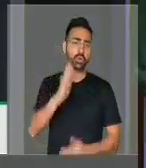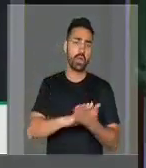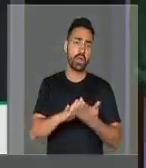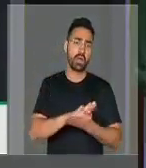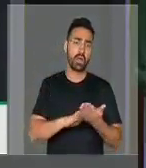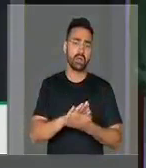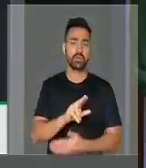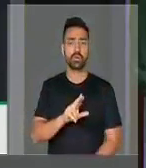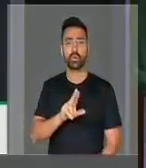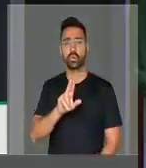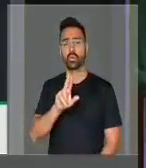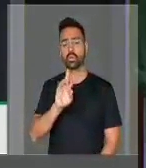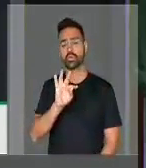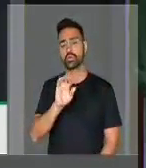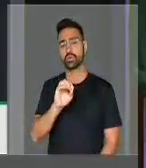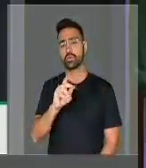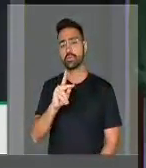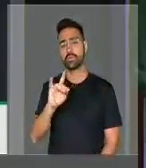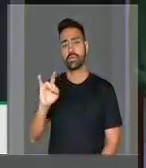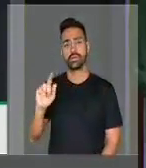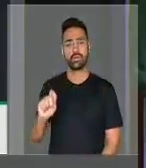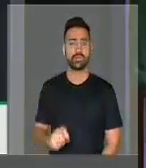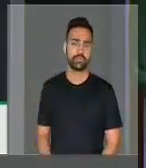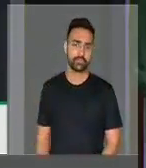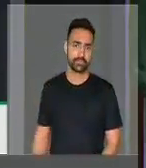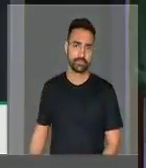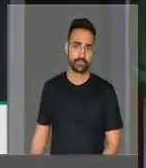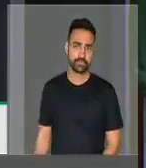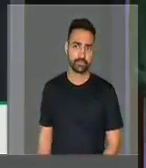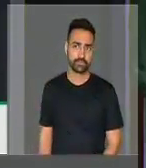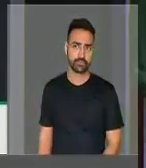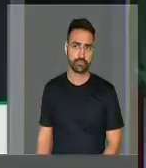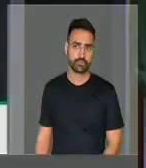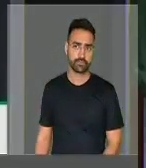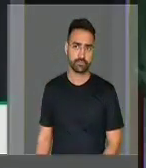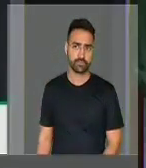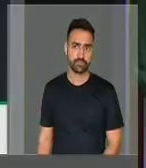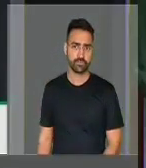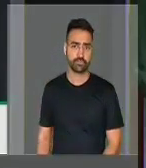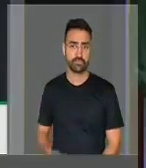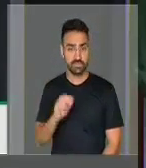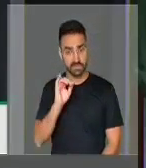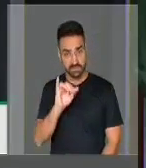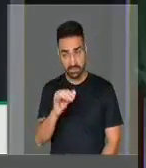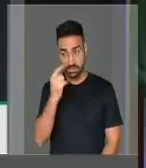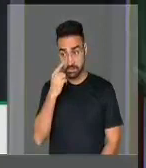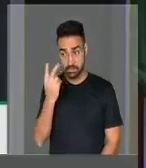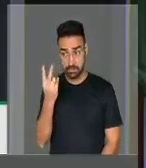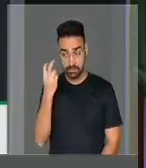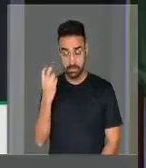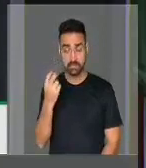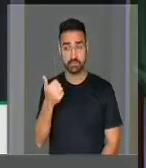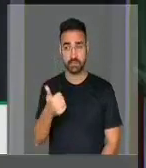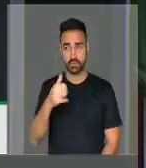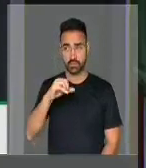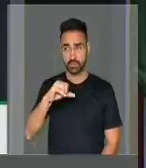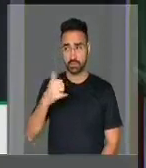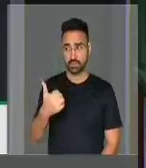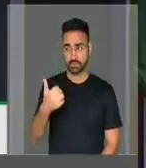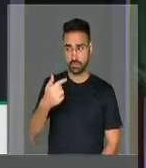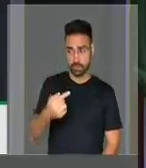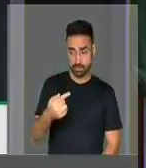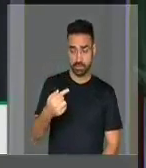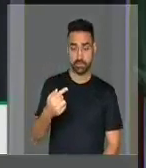Talvez o que seja mais expressivo dos históricos dias de